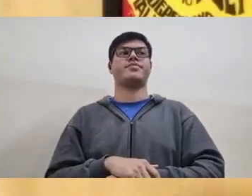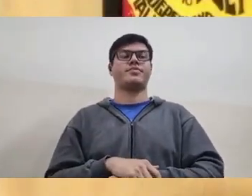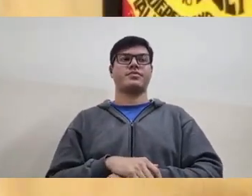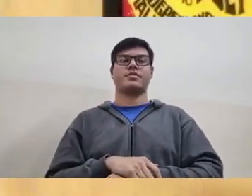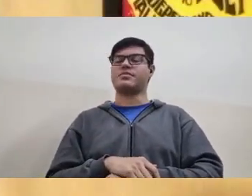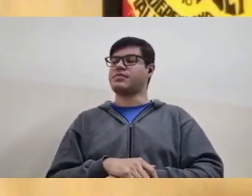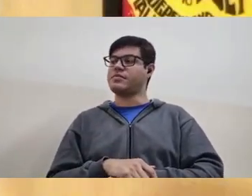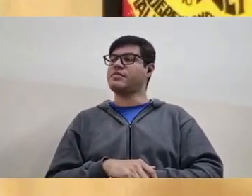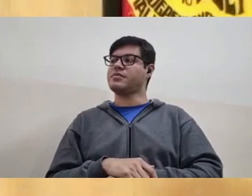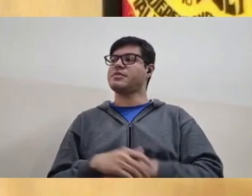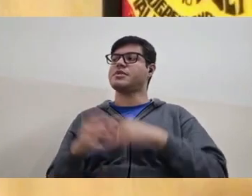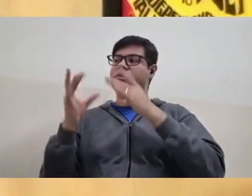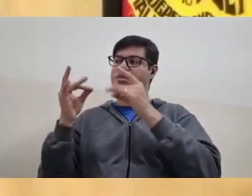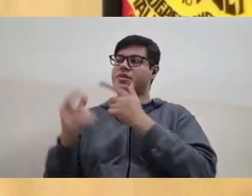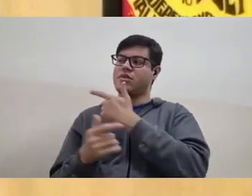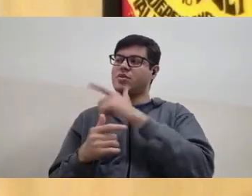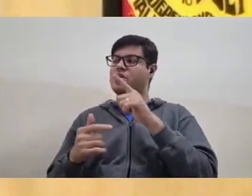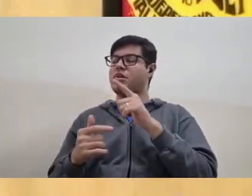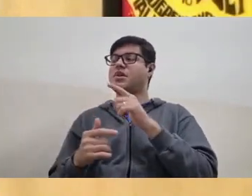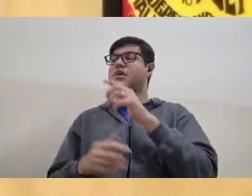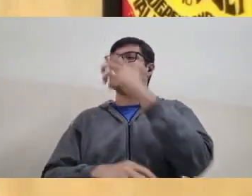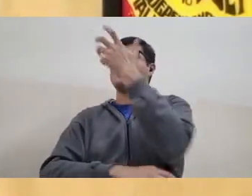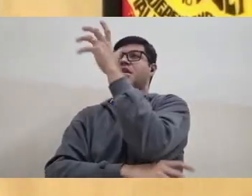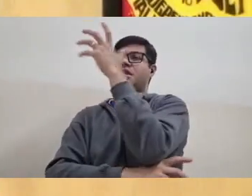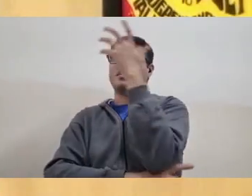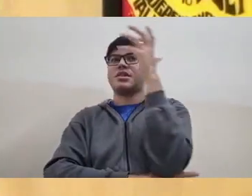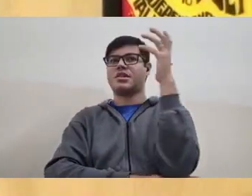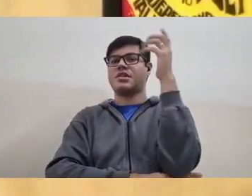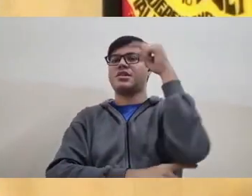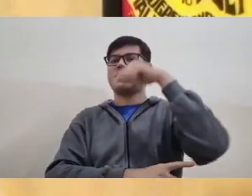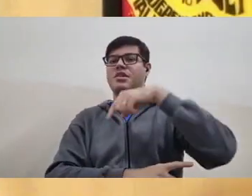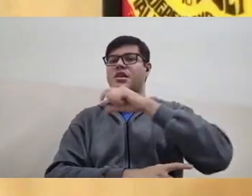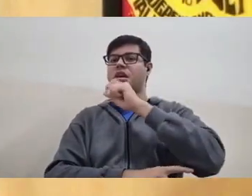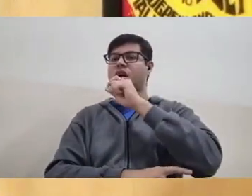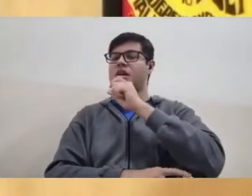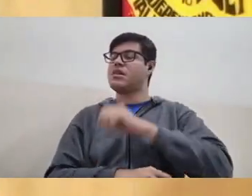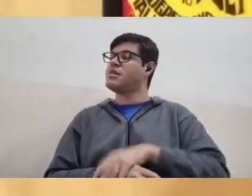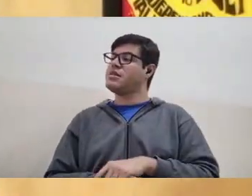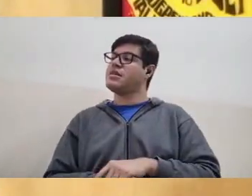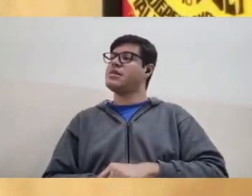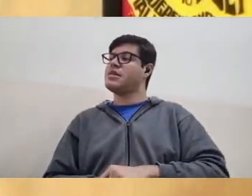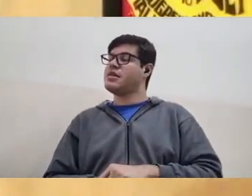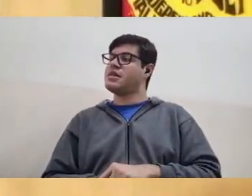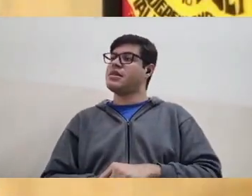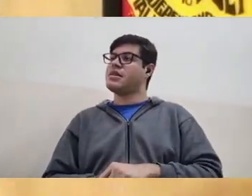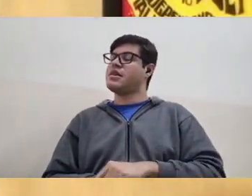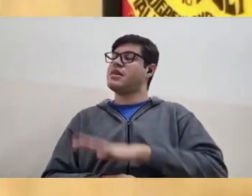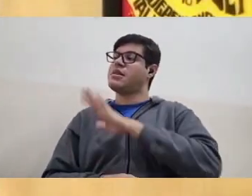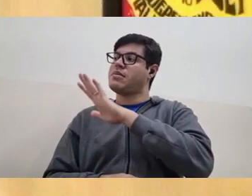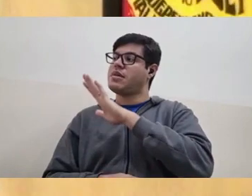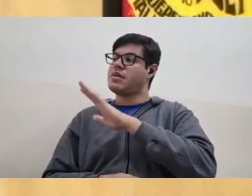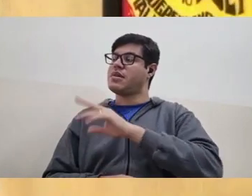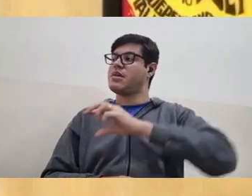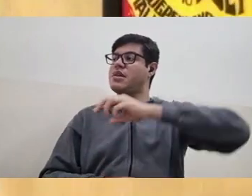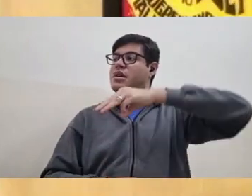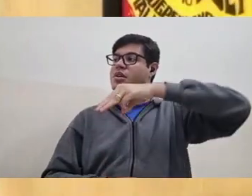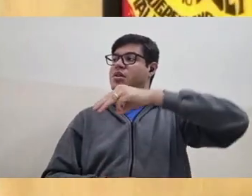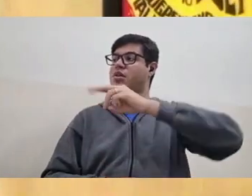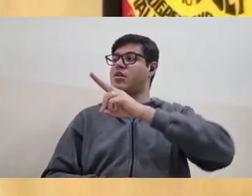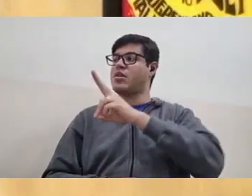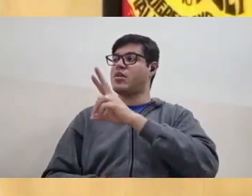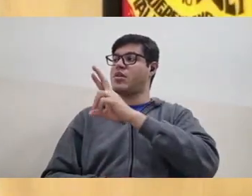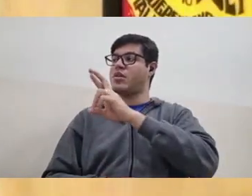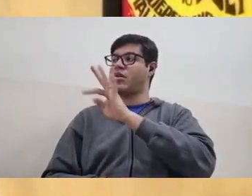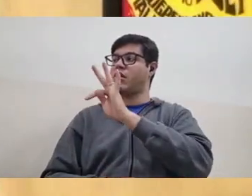árvores, né? Cidade das Árvores, a gente tem que falar, você está aí acompanhando, a gente sabe. A murta, uma árvore